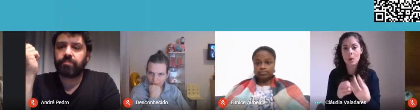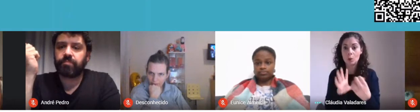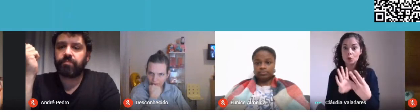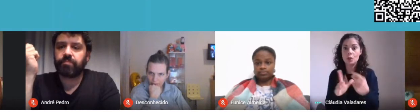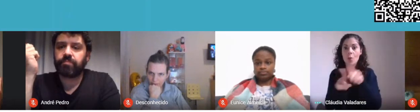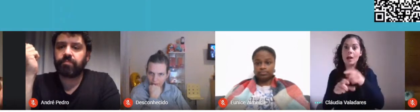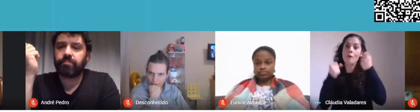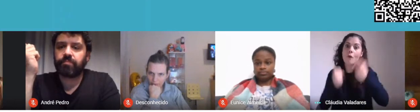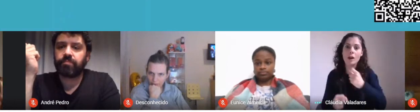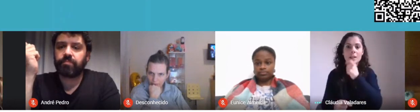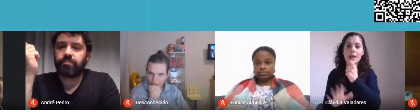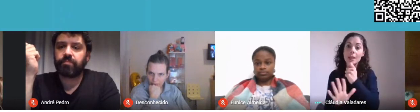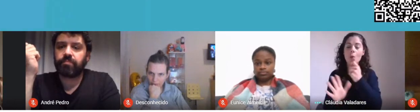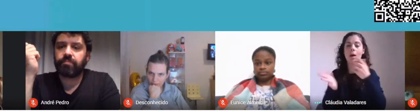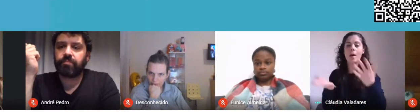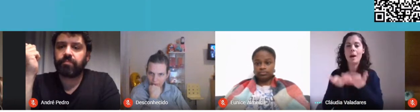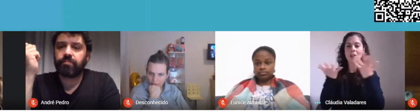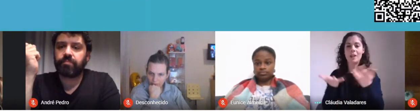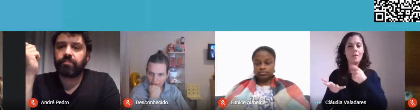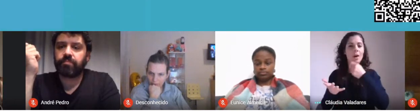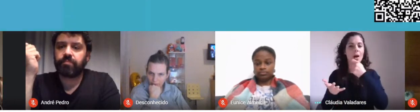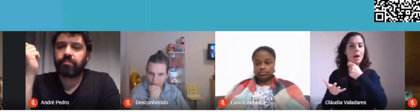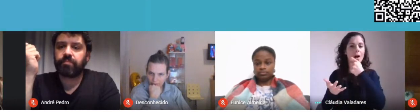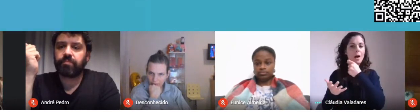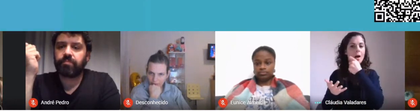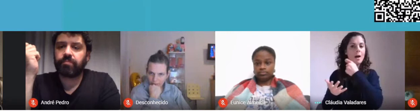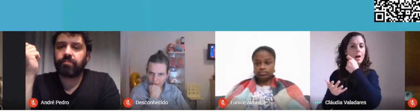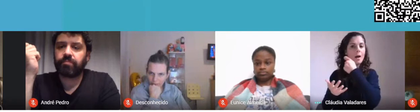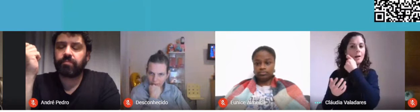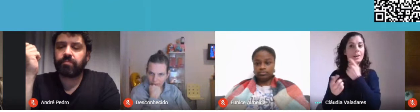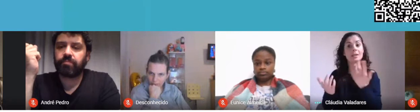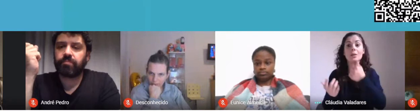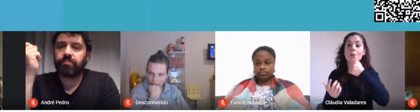E assim é sempre mais fácil controlar.